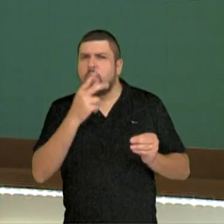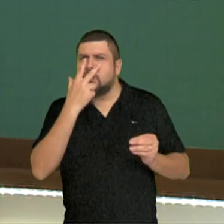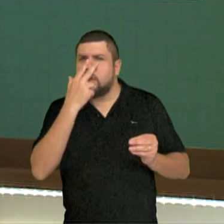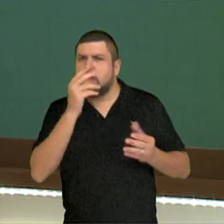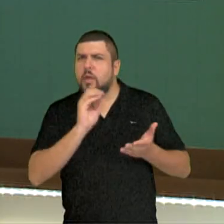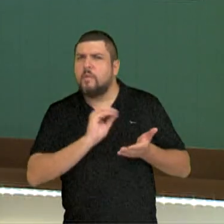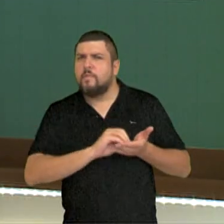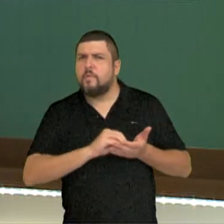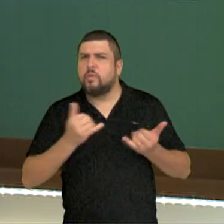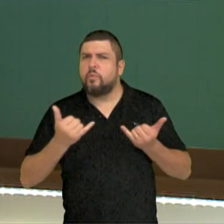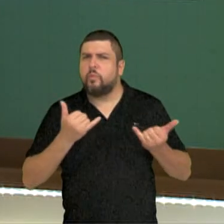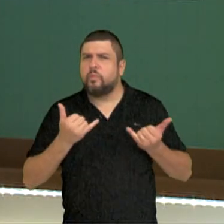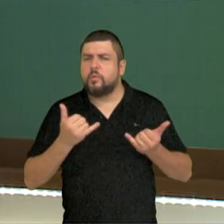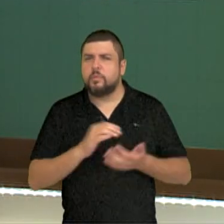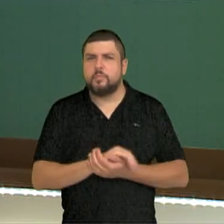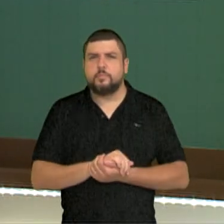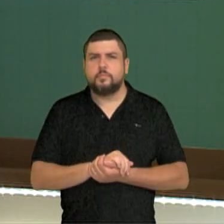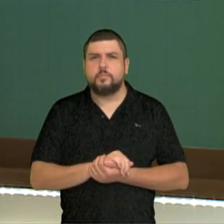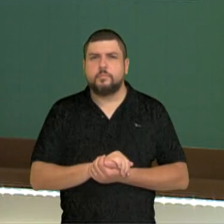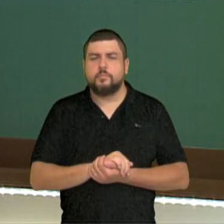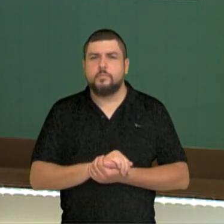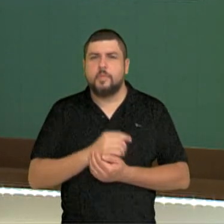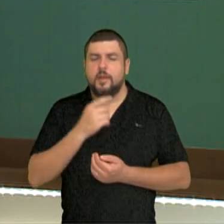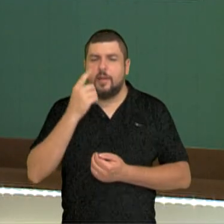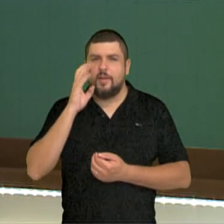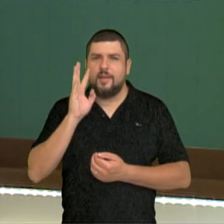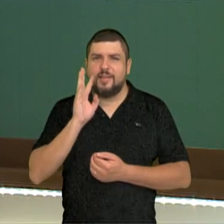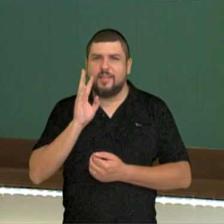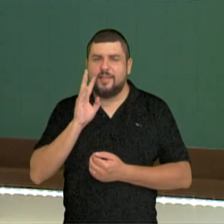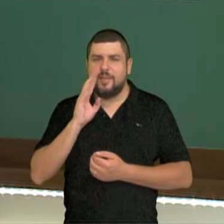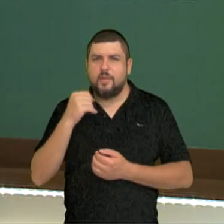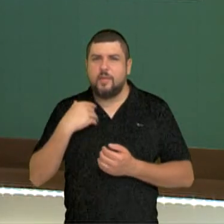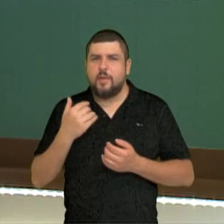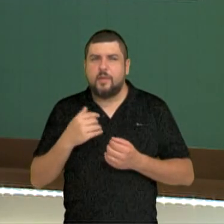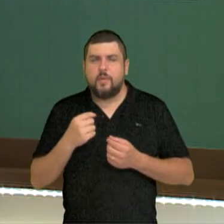informação? Olha que bacana, a professora fez uma brincadeira aqui com a